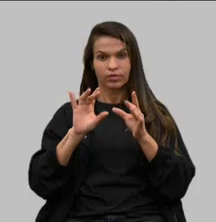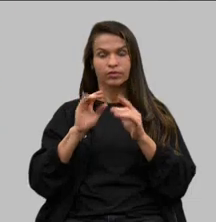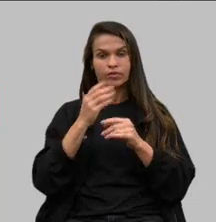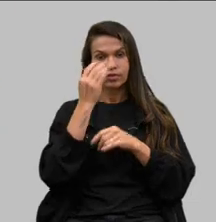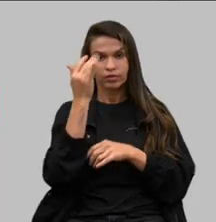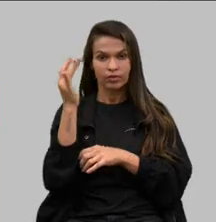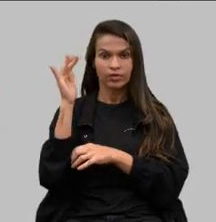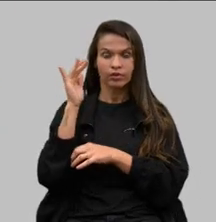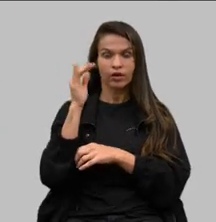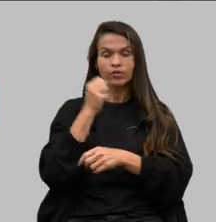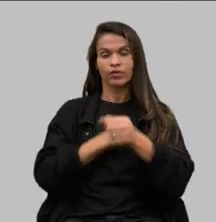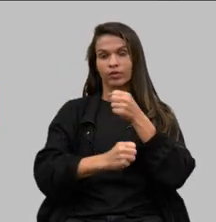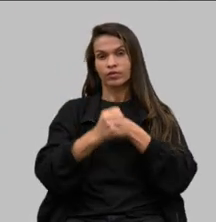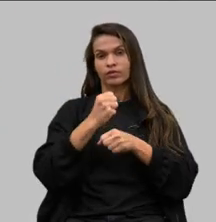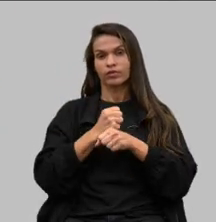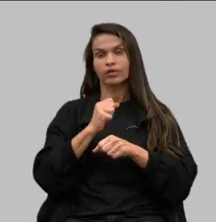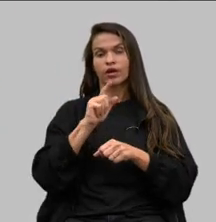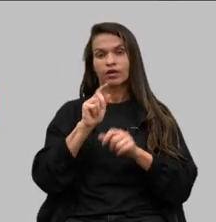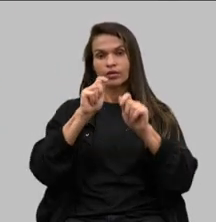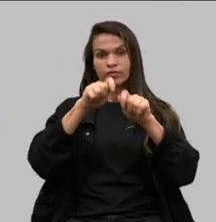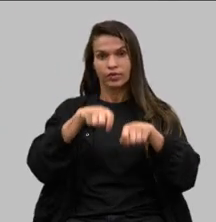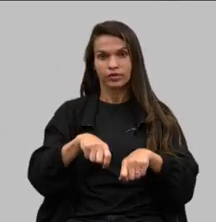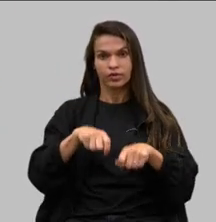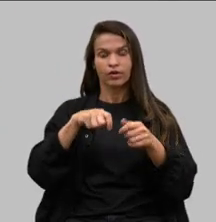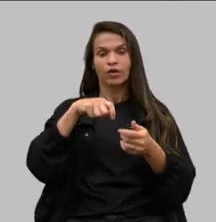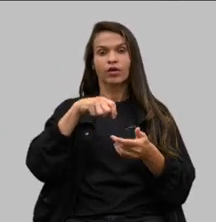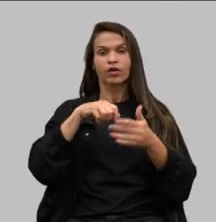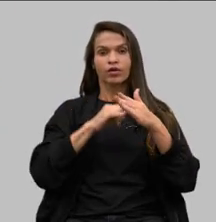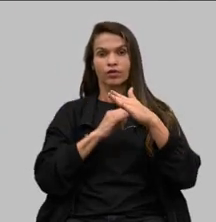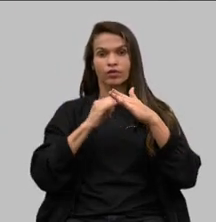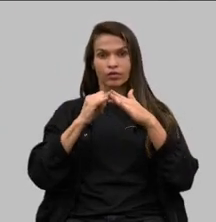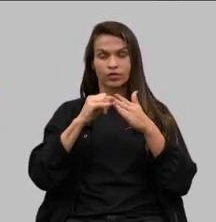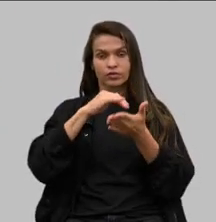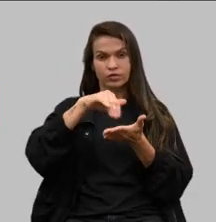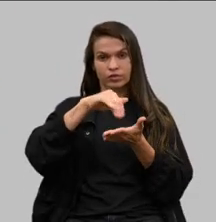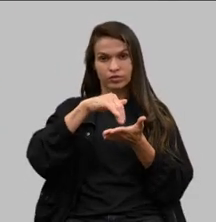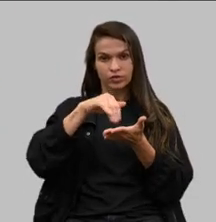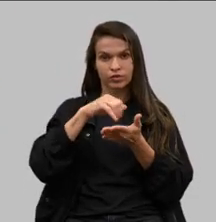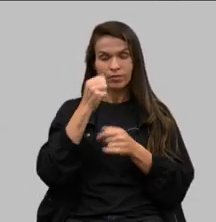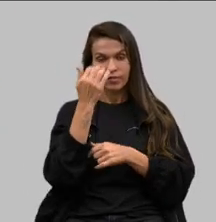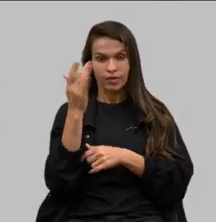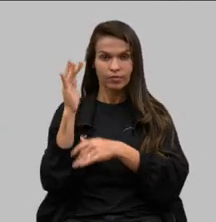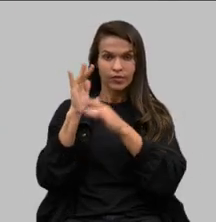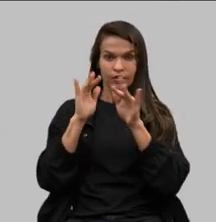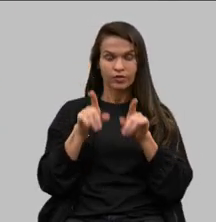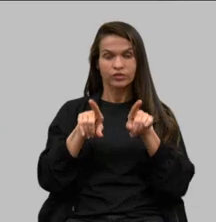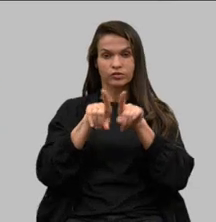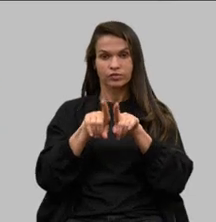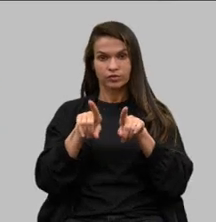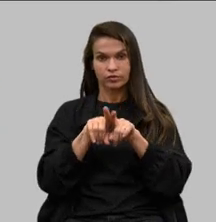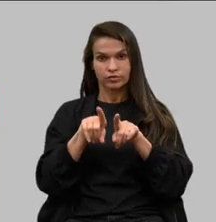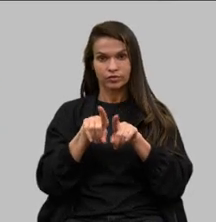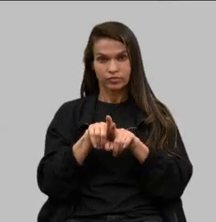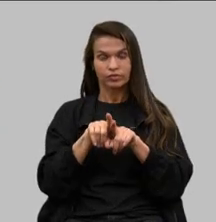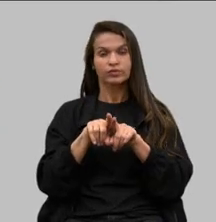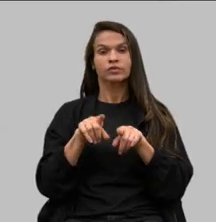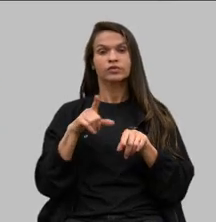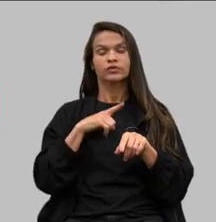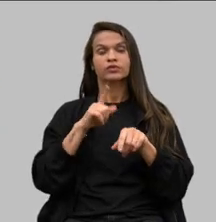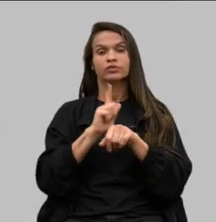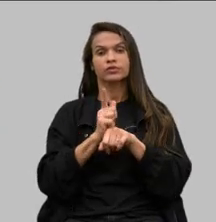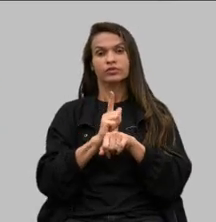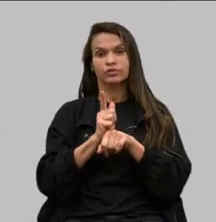até o ano passado era competência da fundação da Secretaria de Meio Ambiente passa a ser Ger